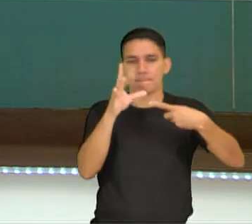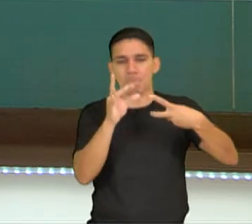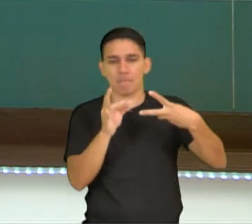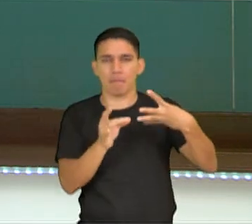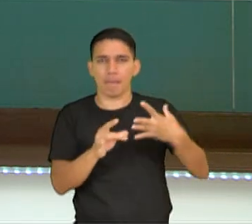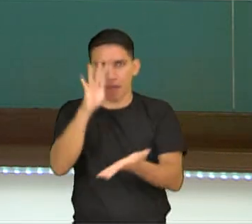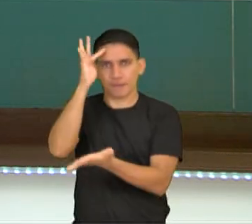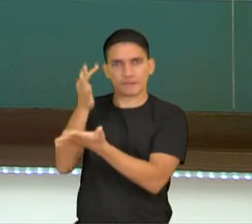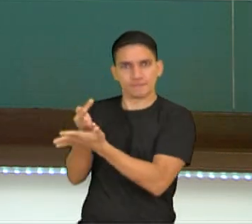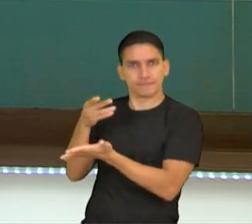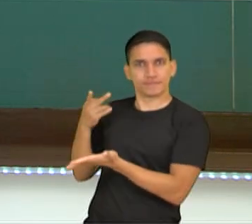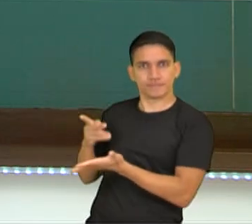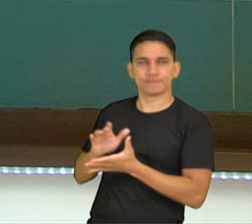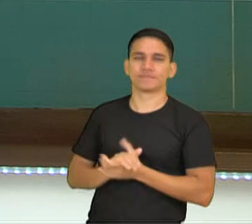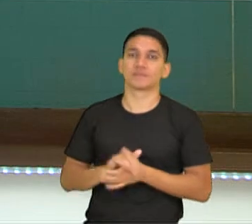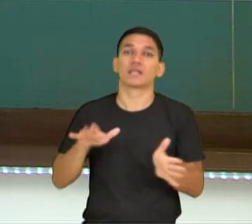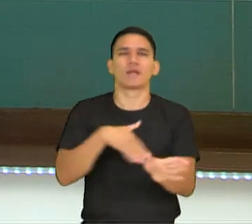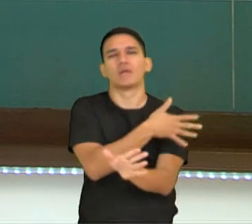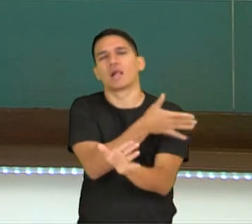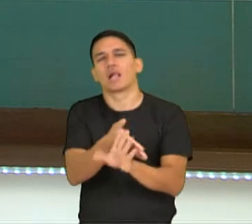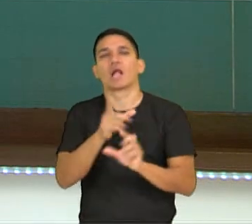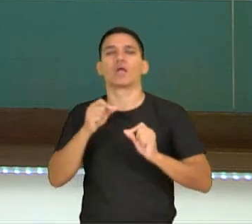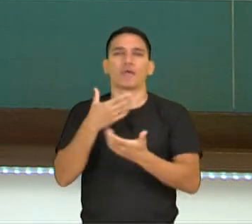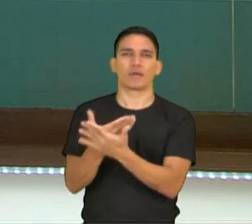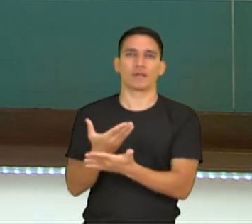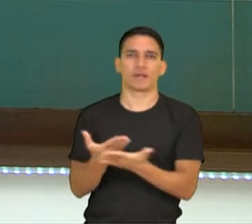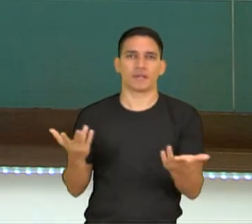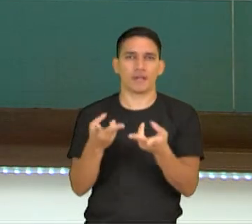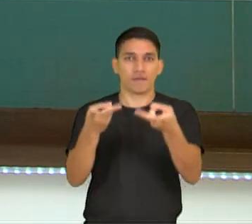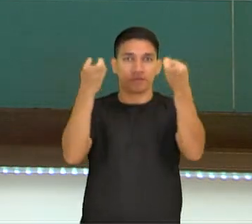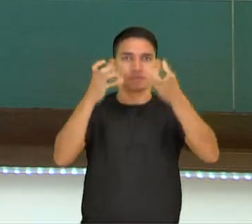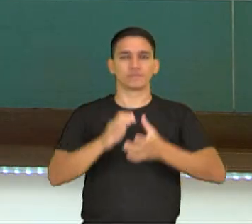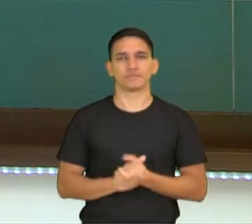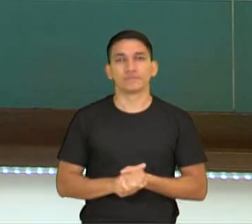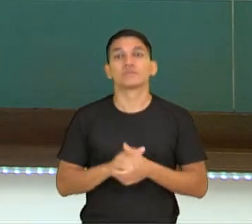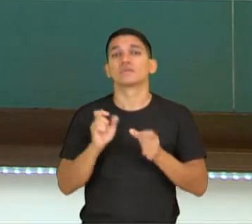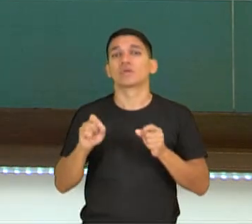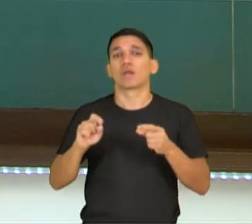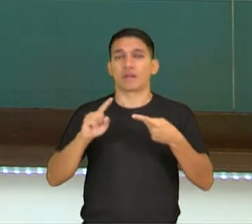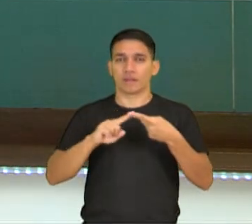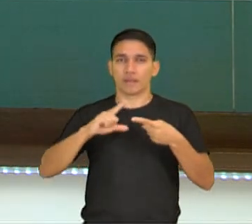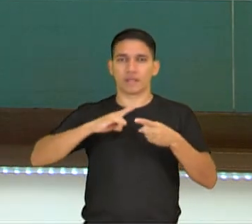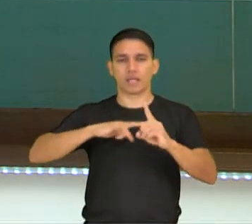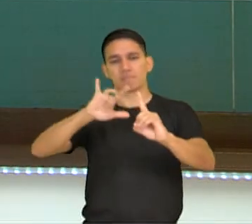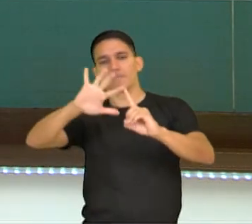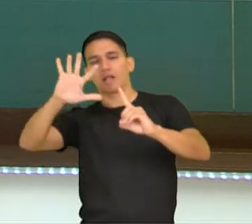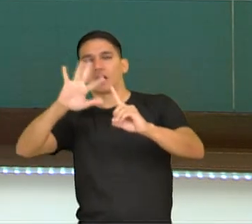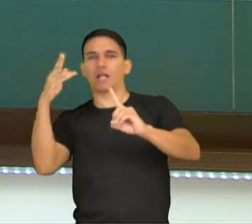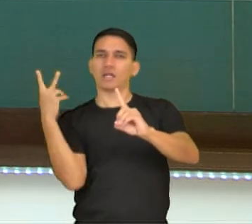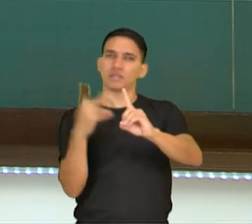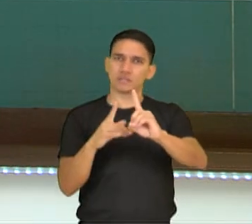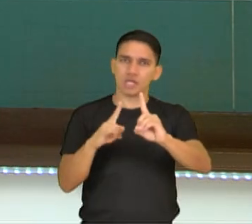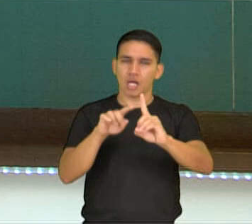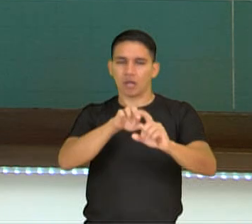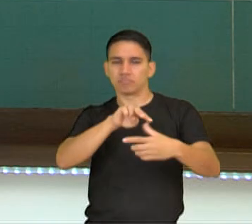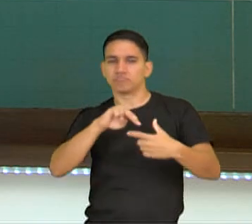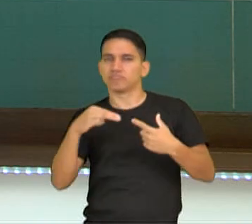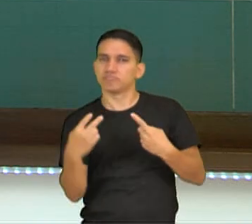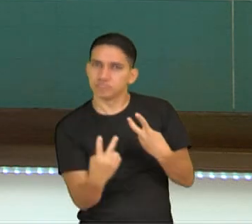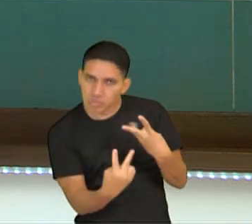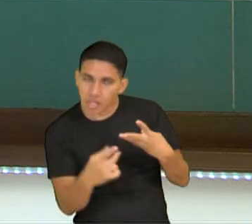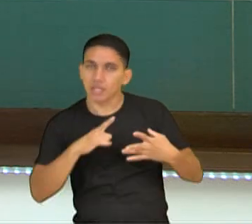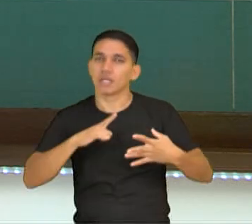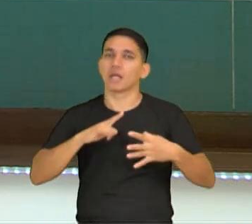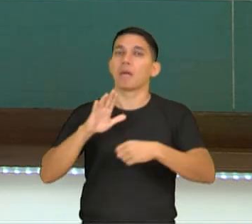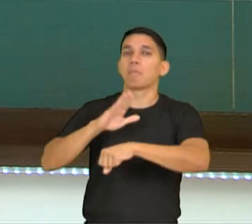dessa fé. Então, o que nós vimos hoje na aula? A patrística e seus aspectos principais, também os momentos e